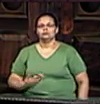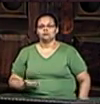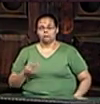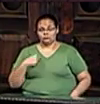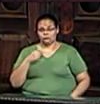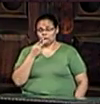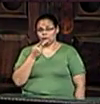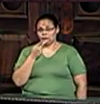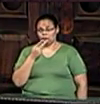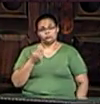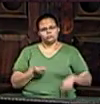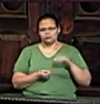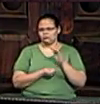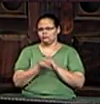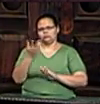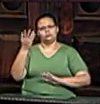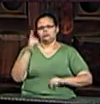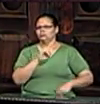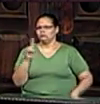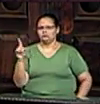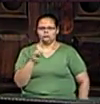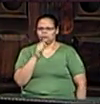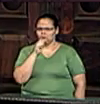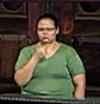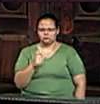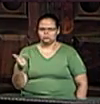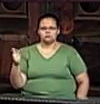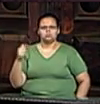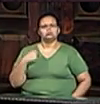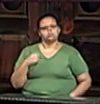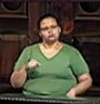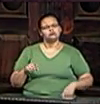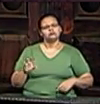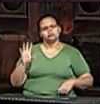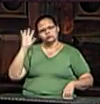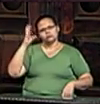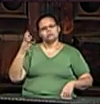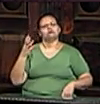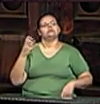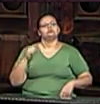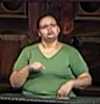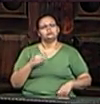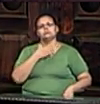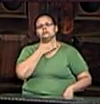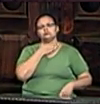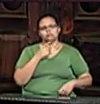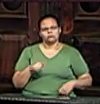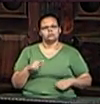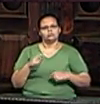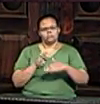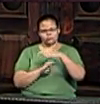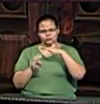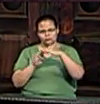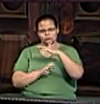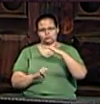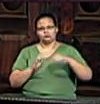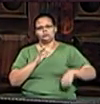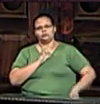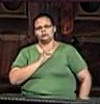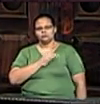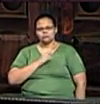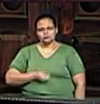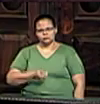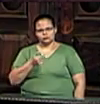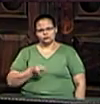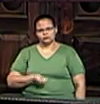Eu já falei aqui muitas vezes, não existe solução para essa crise sem discutir as isenções fiscais.